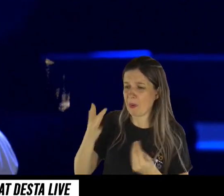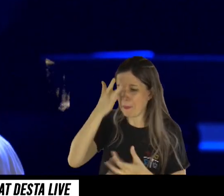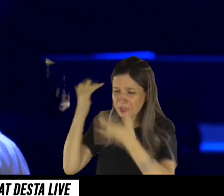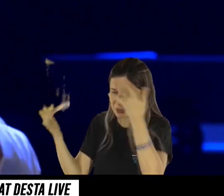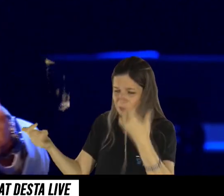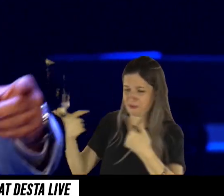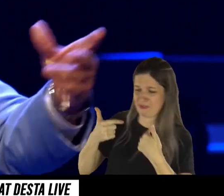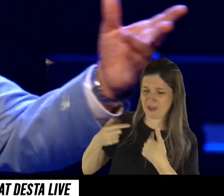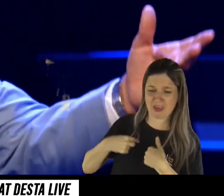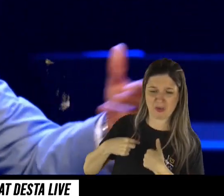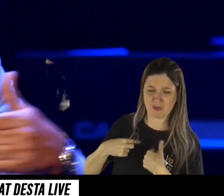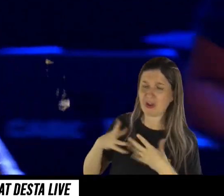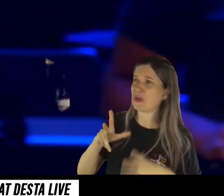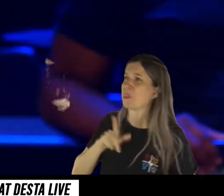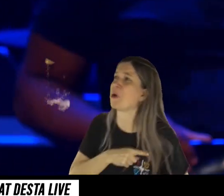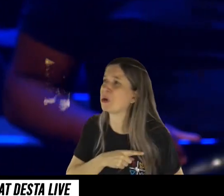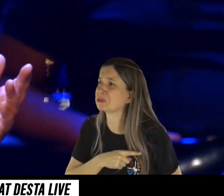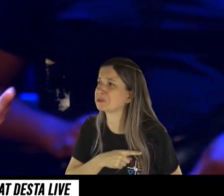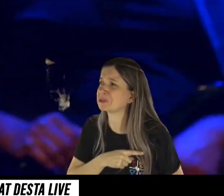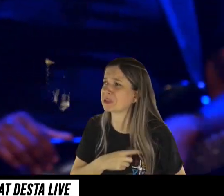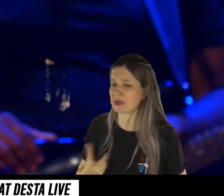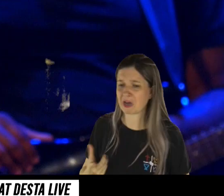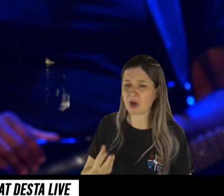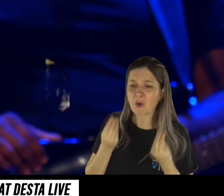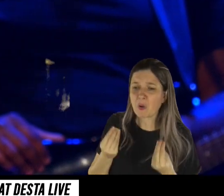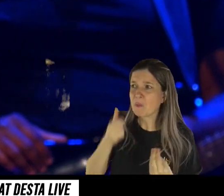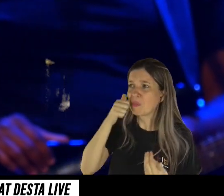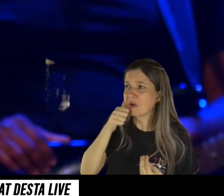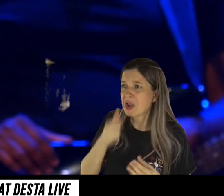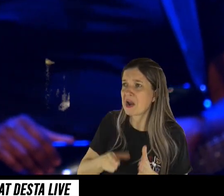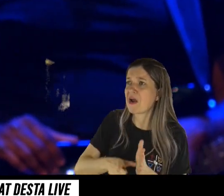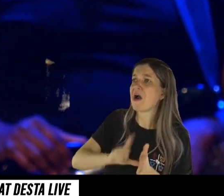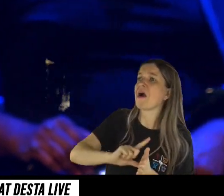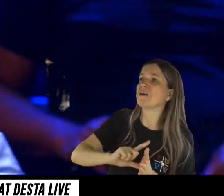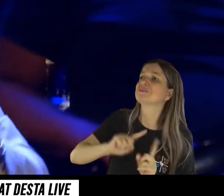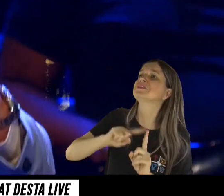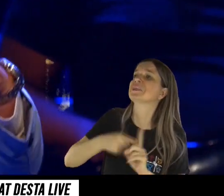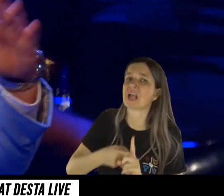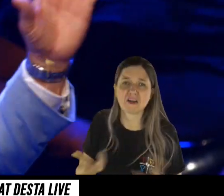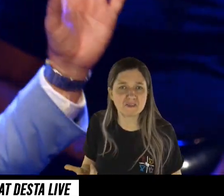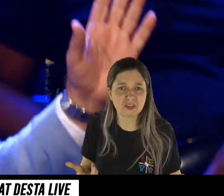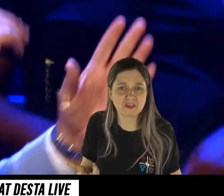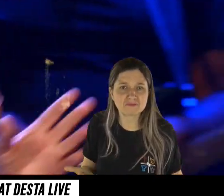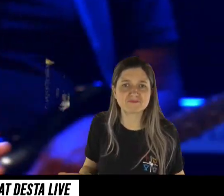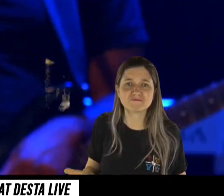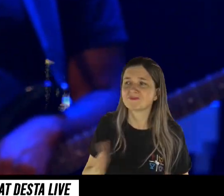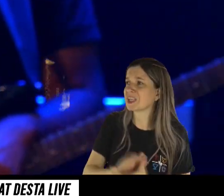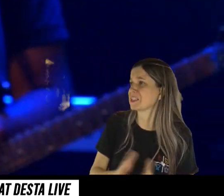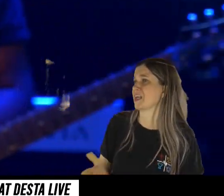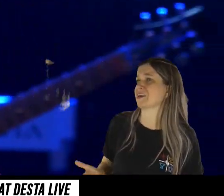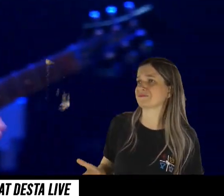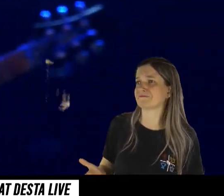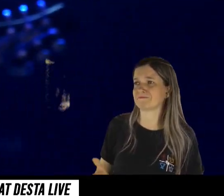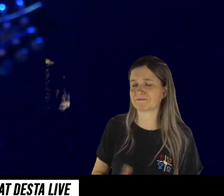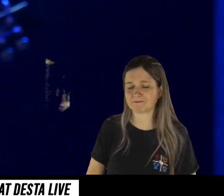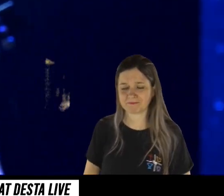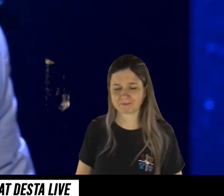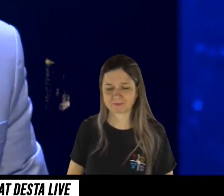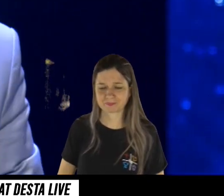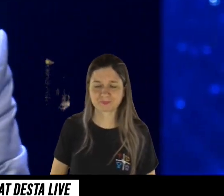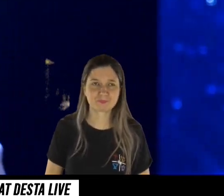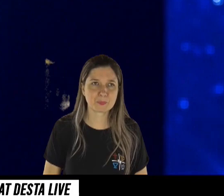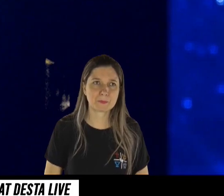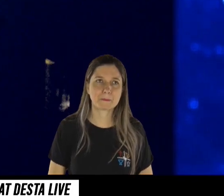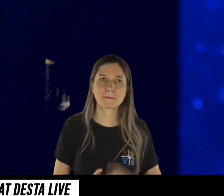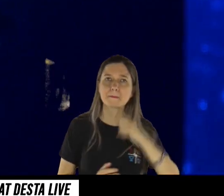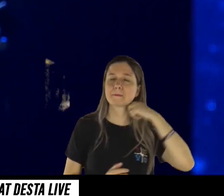Muitas vezes a gente já saiu, não sei você, mas eu já saí sem rumo. E José se escondeu, José saiu fora. Também para preservar Maria,